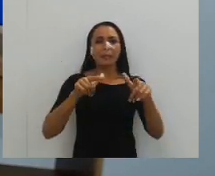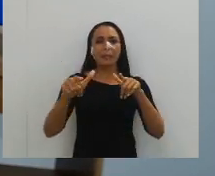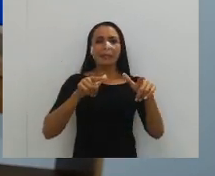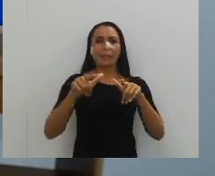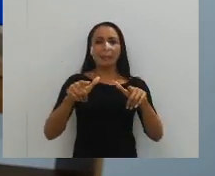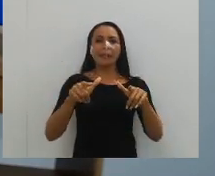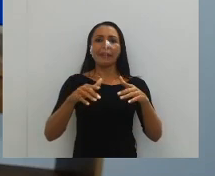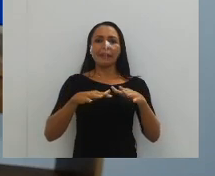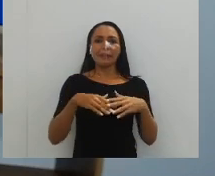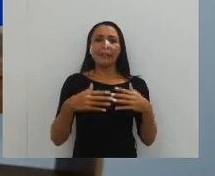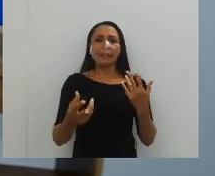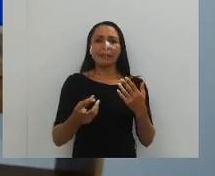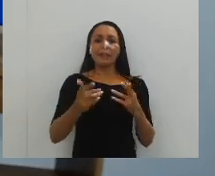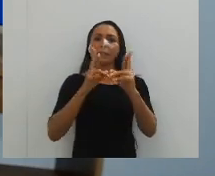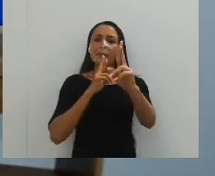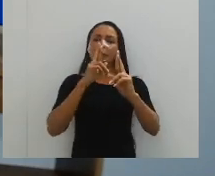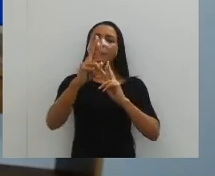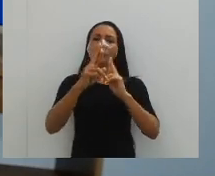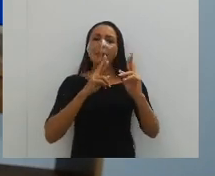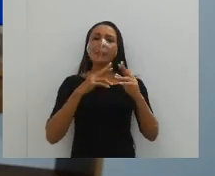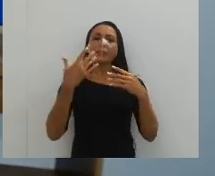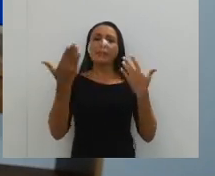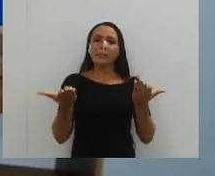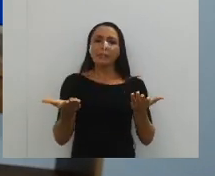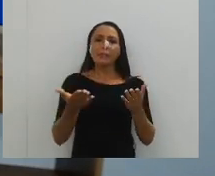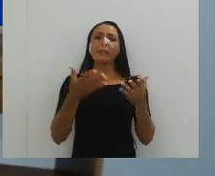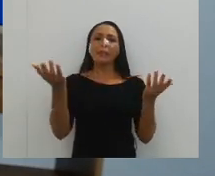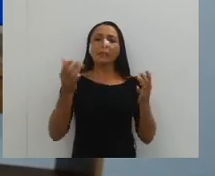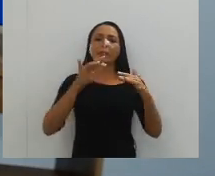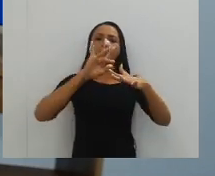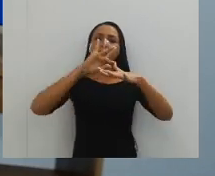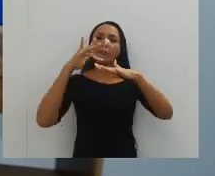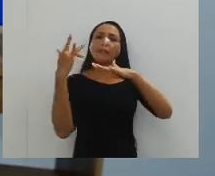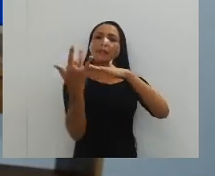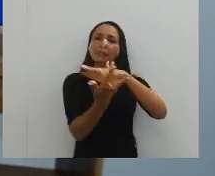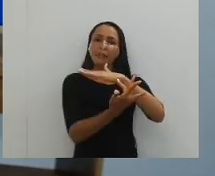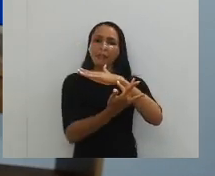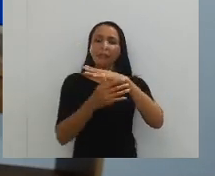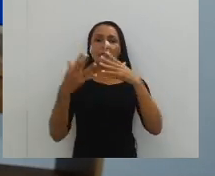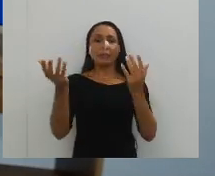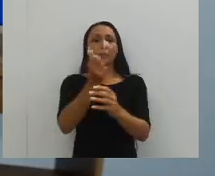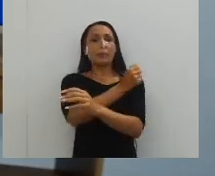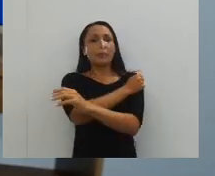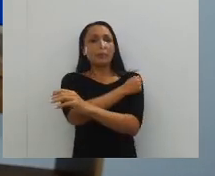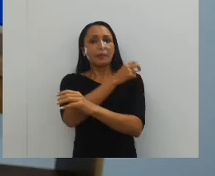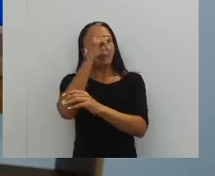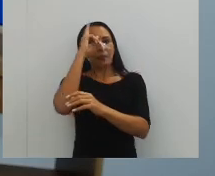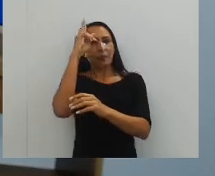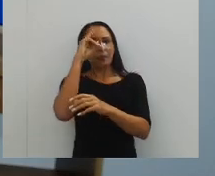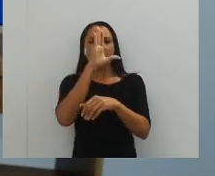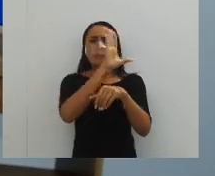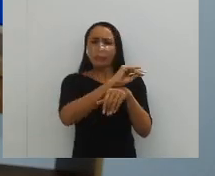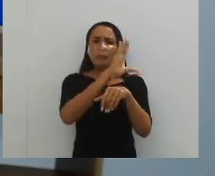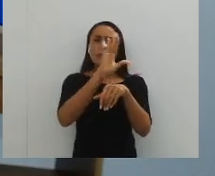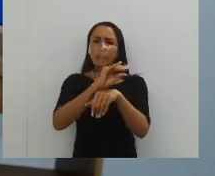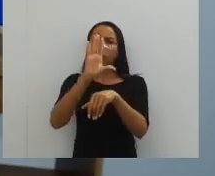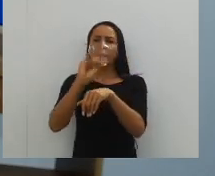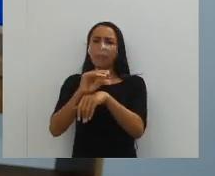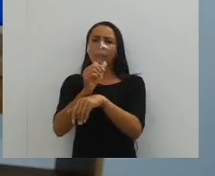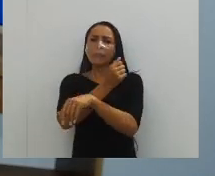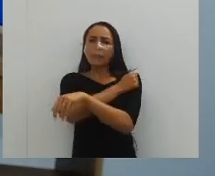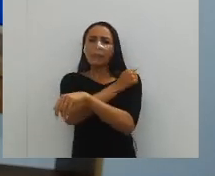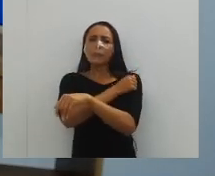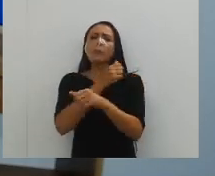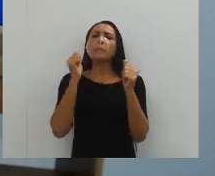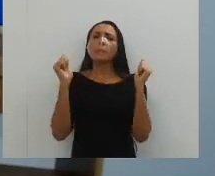que vocês mandam para mim aí pelas redes sociais, tá? E você que é aluno aí, lembra, vai tirando print aí, qualquer problema que